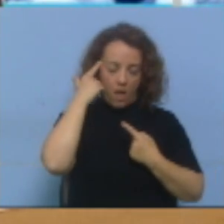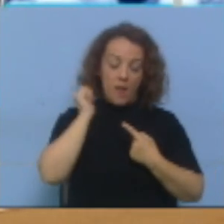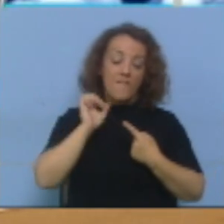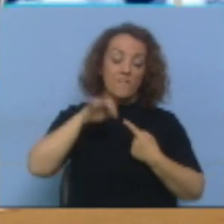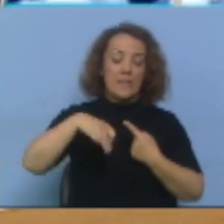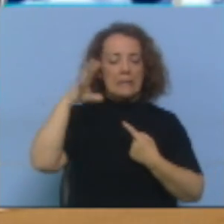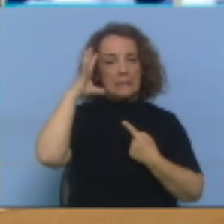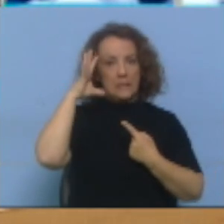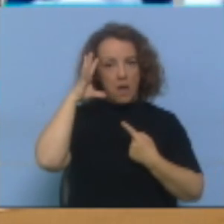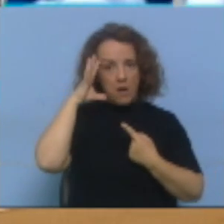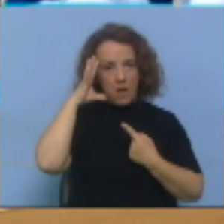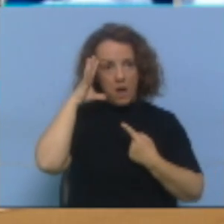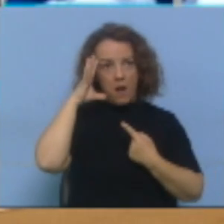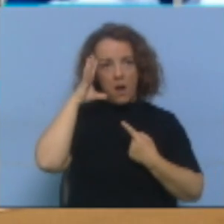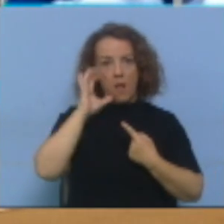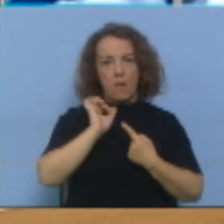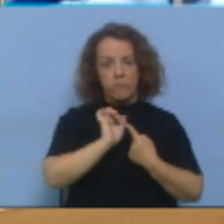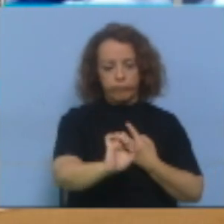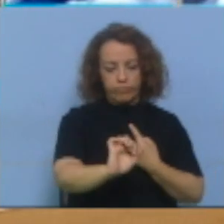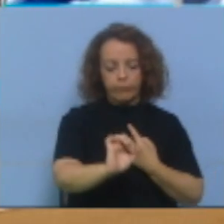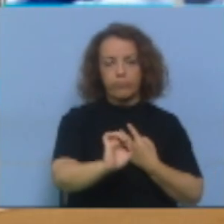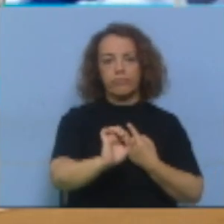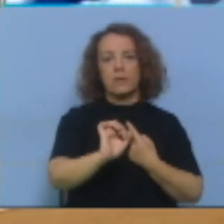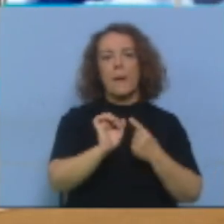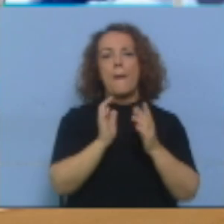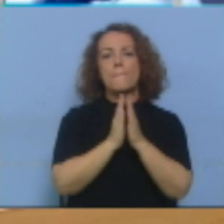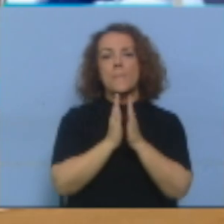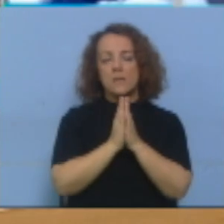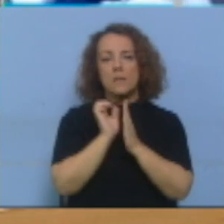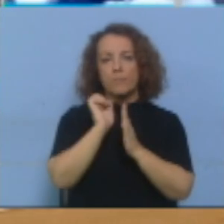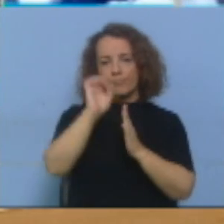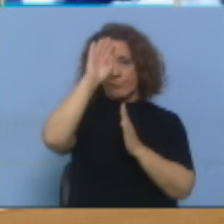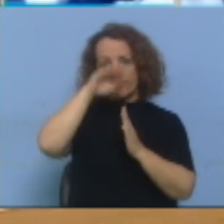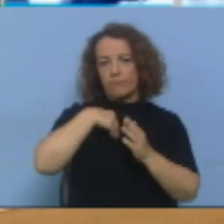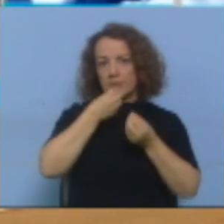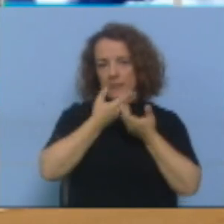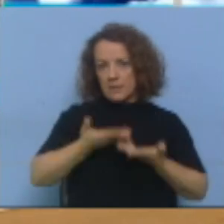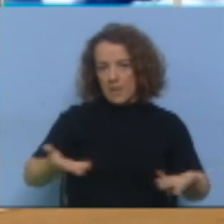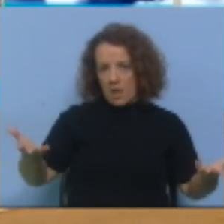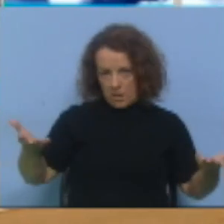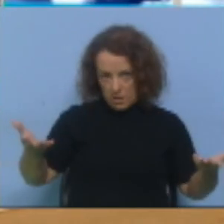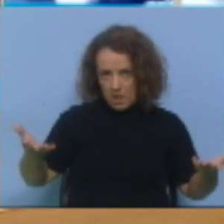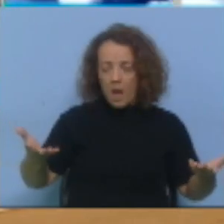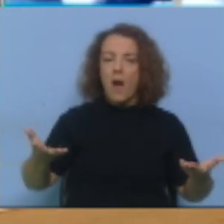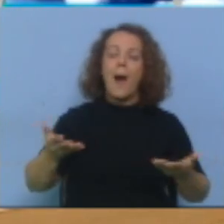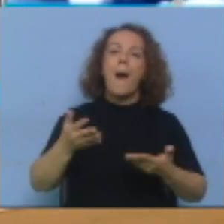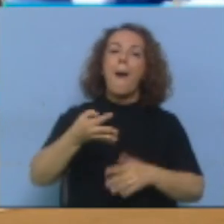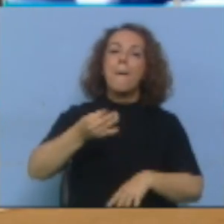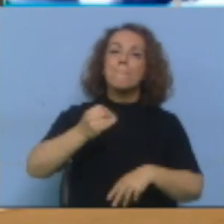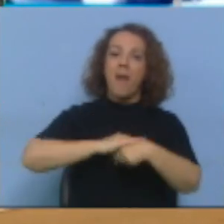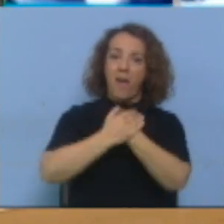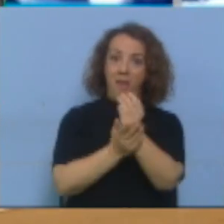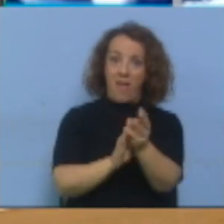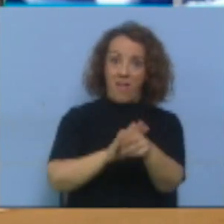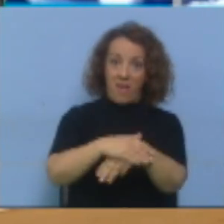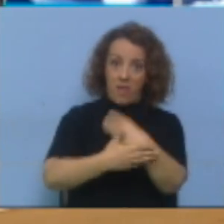dia, no início do Tríduo Pascal, a missa da Ceia do Senhor, em que se omite o lava-pés e a transladação